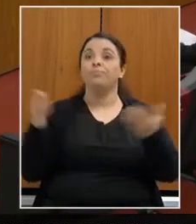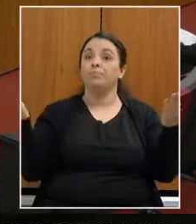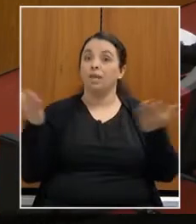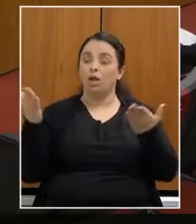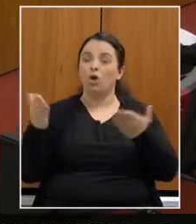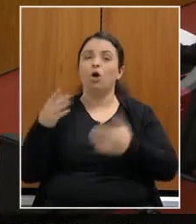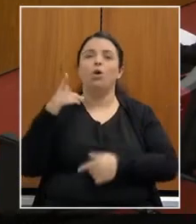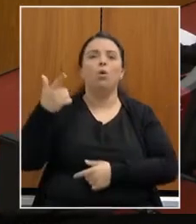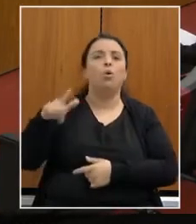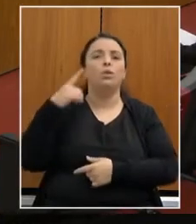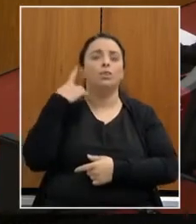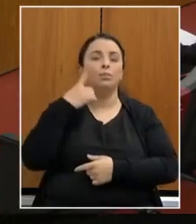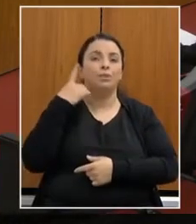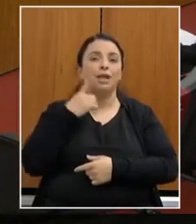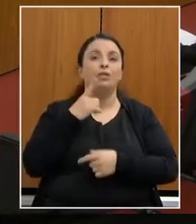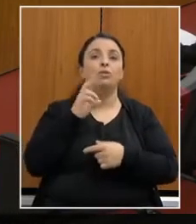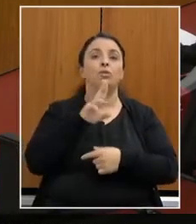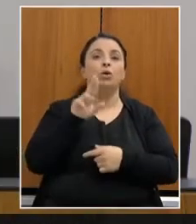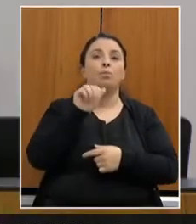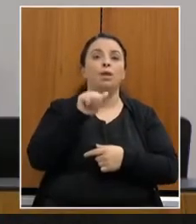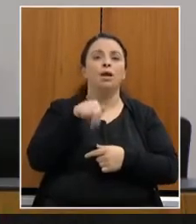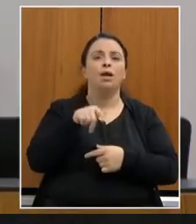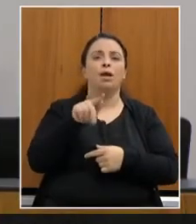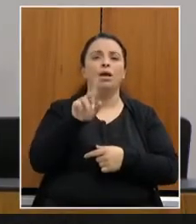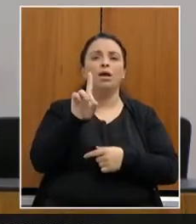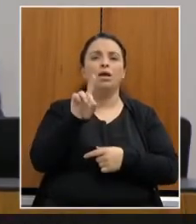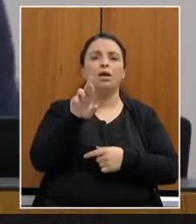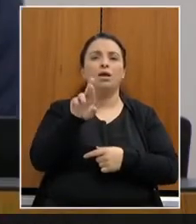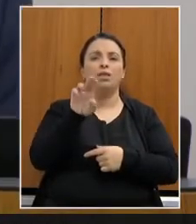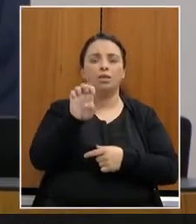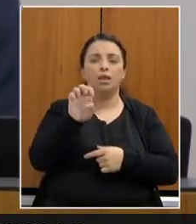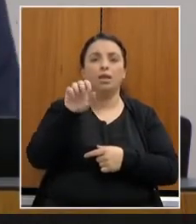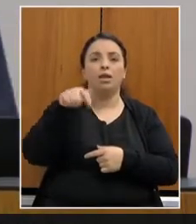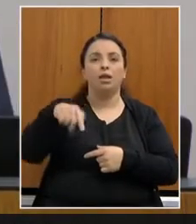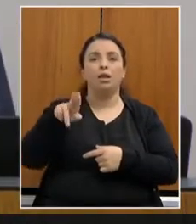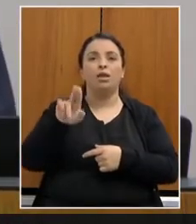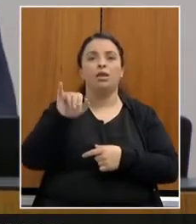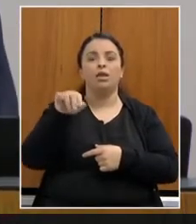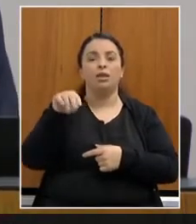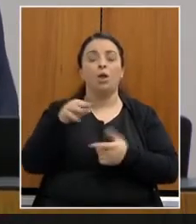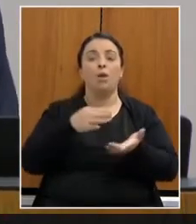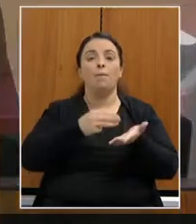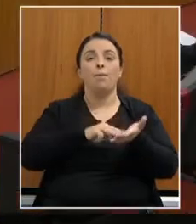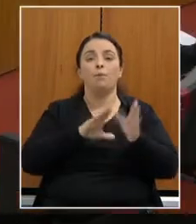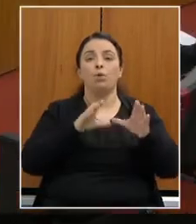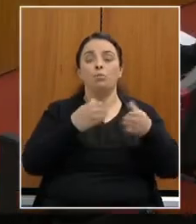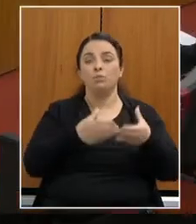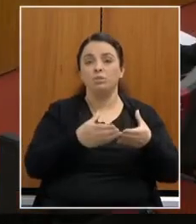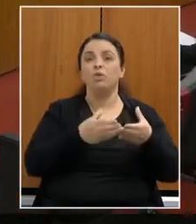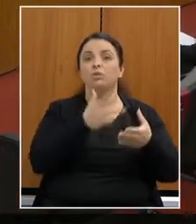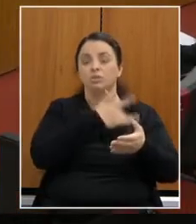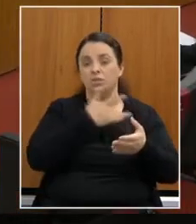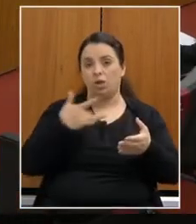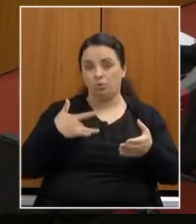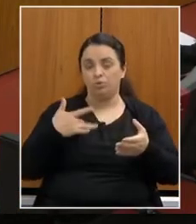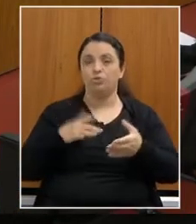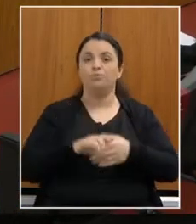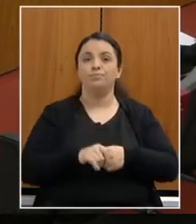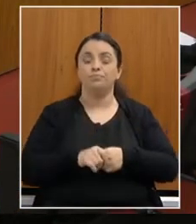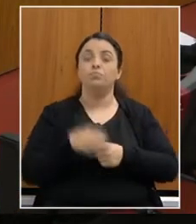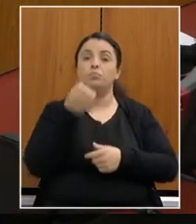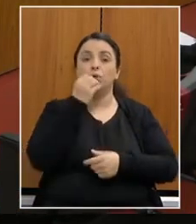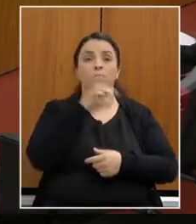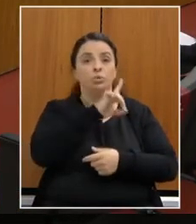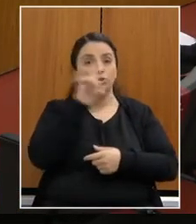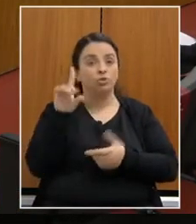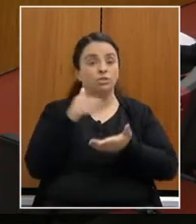André Quintão que é membro titulado da comissão de saúde bem bom dia secretário